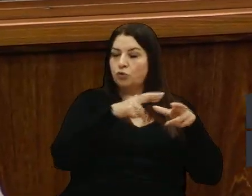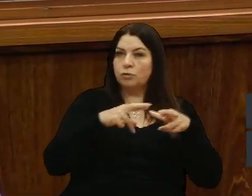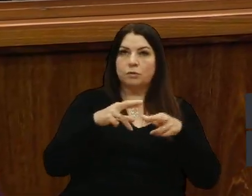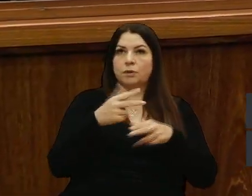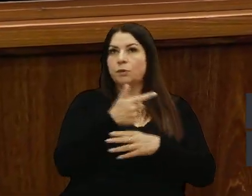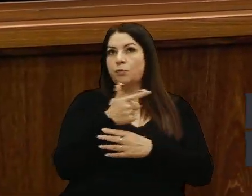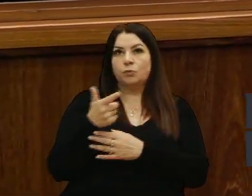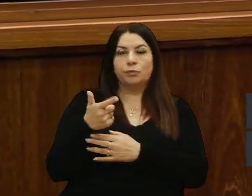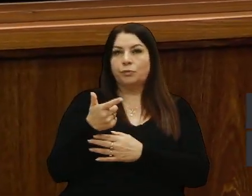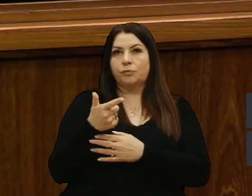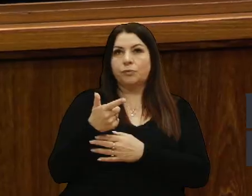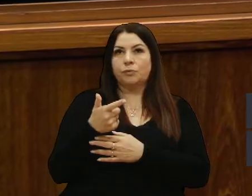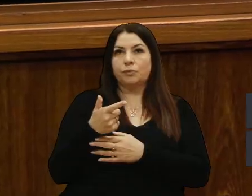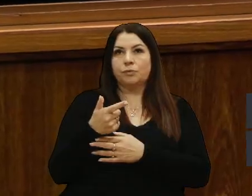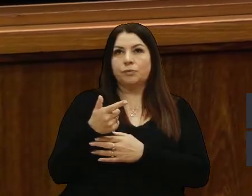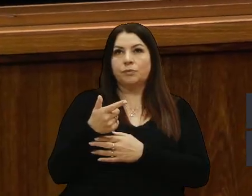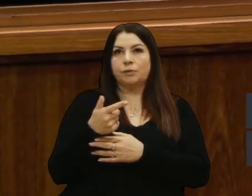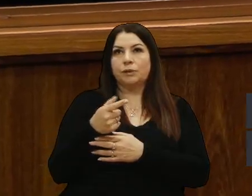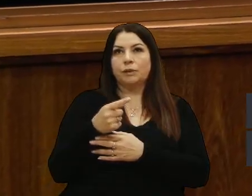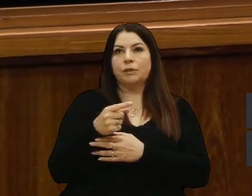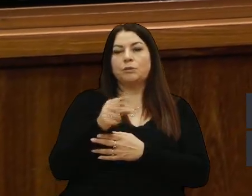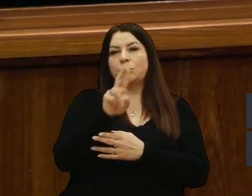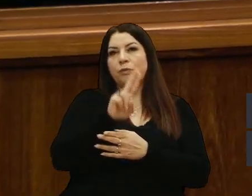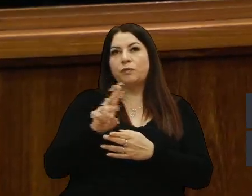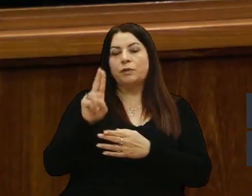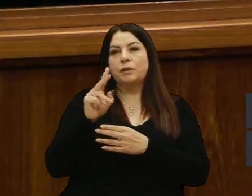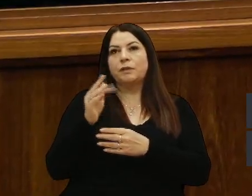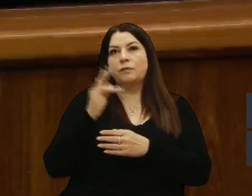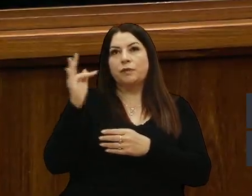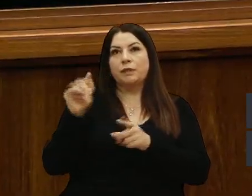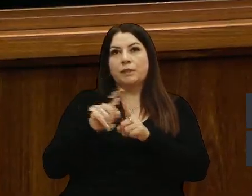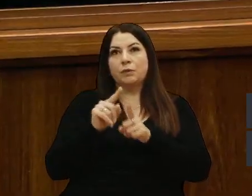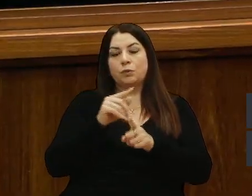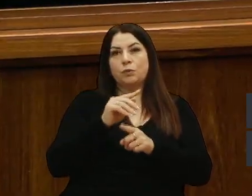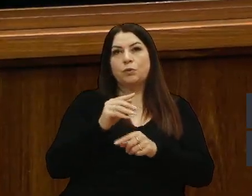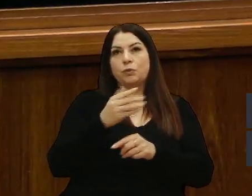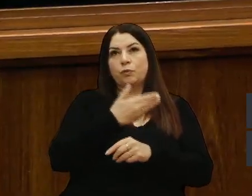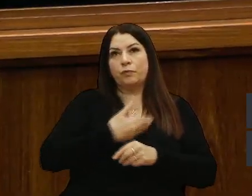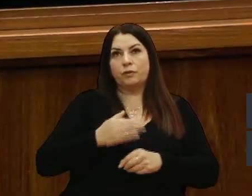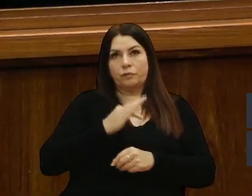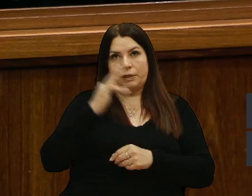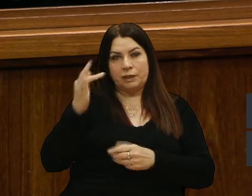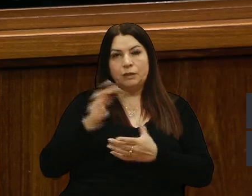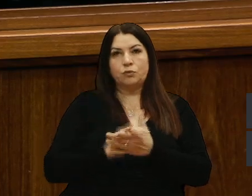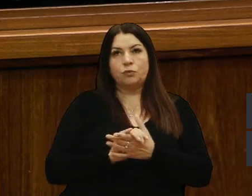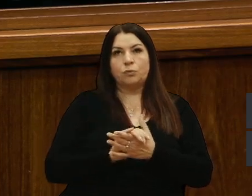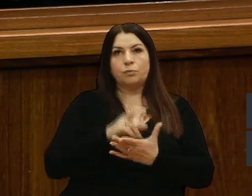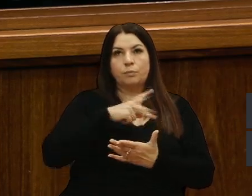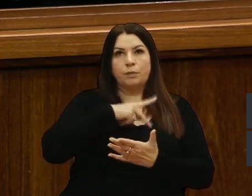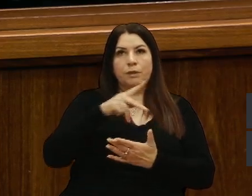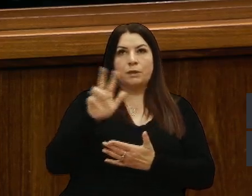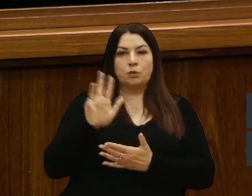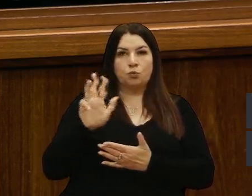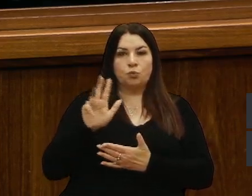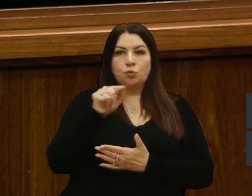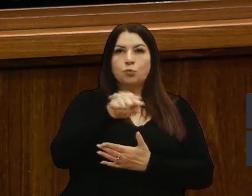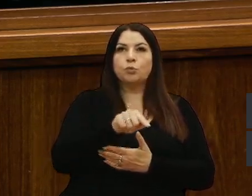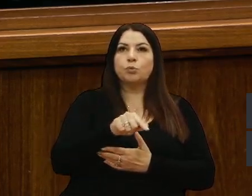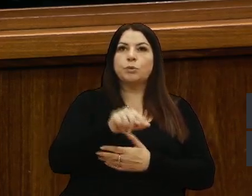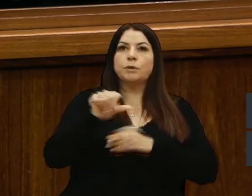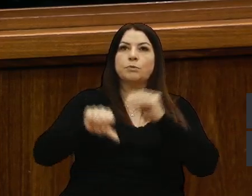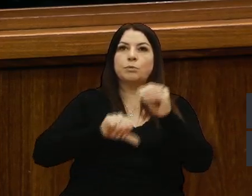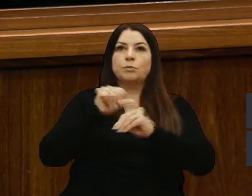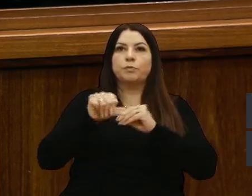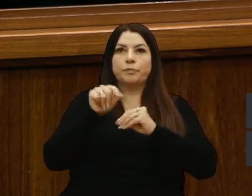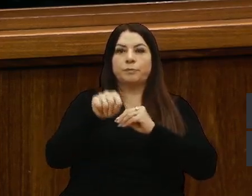não tinha uma universidade federal. E o governo federal, através do presidente Lula, ele